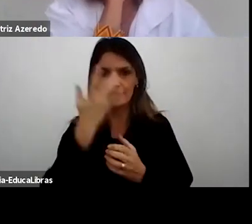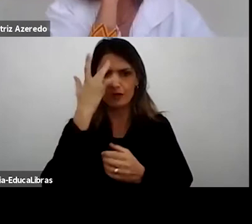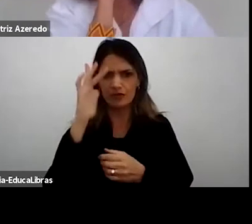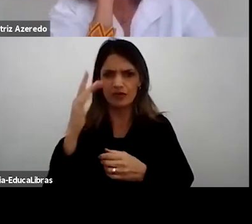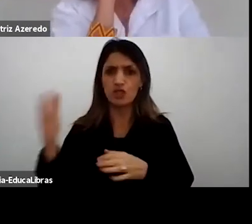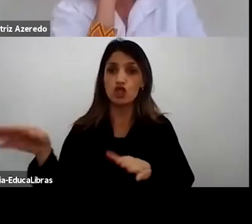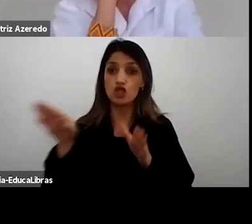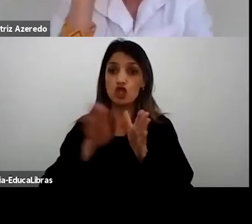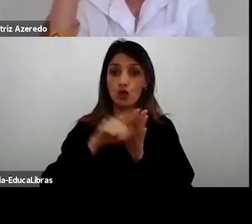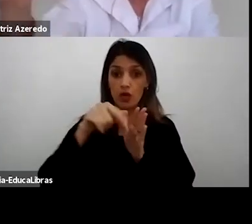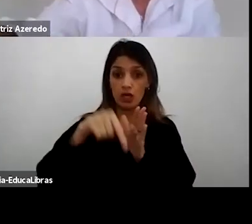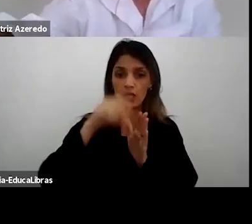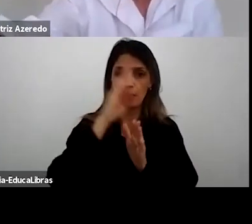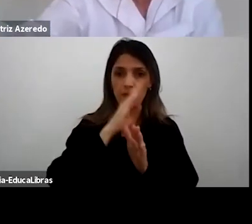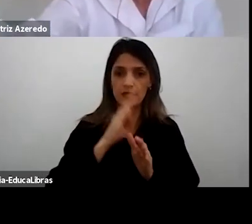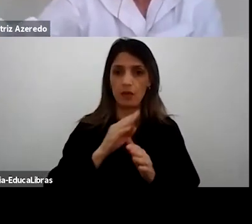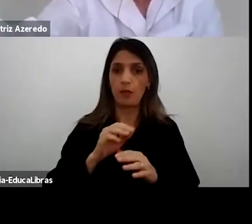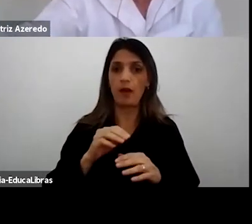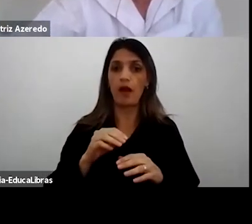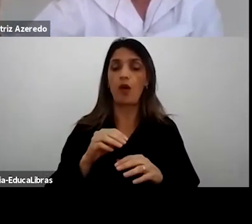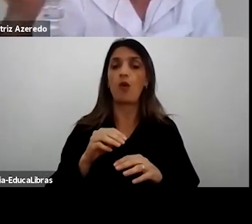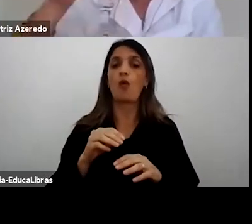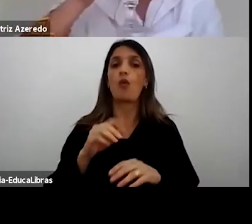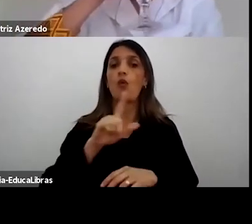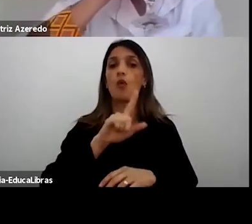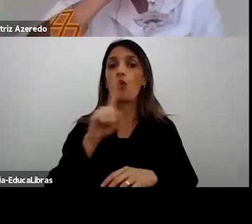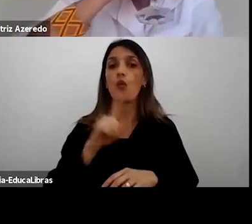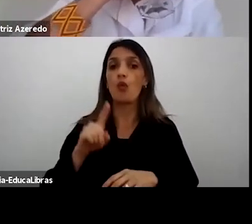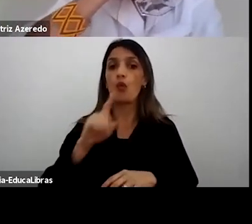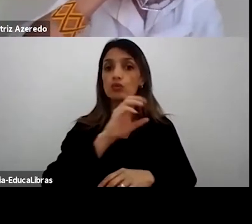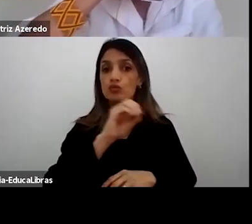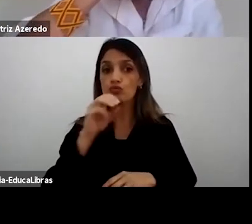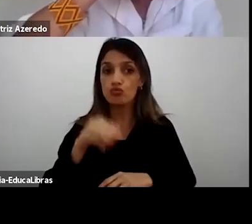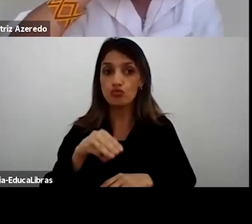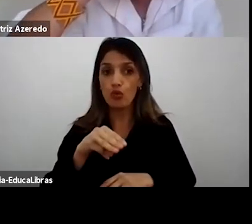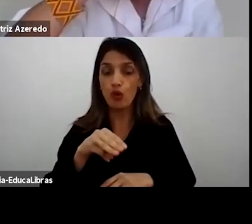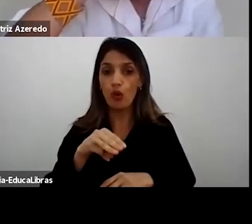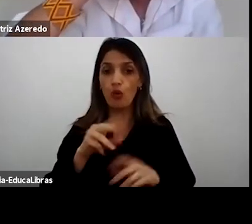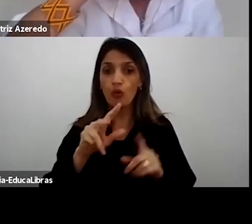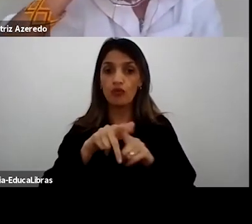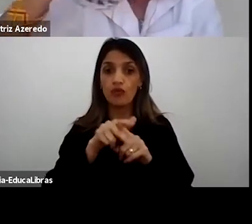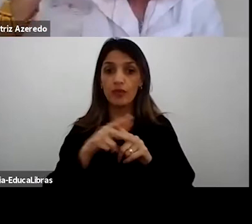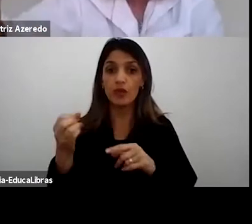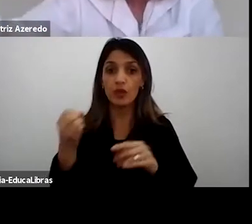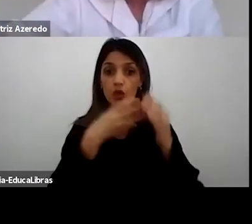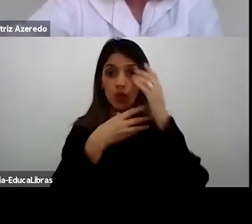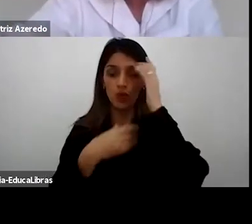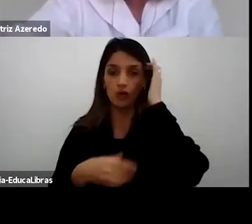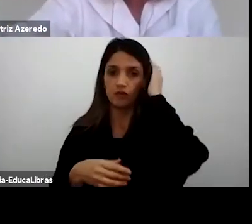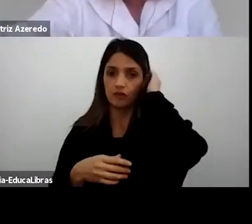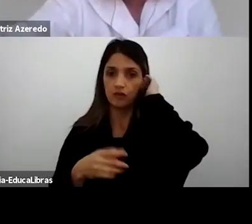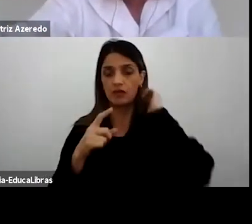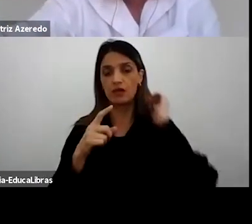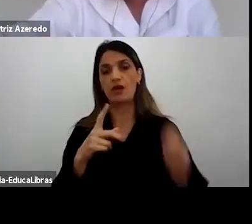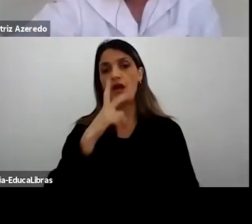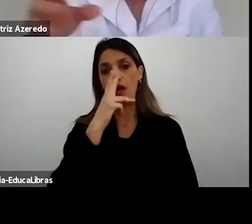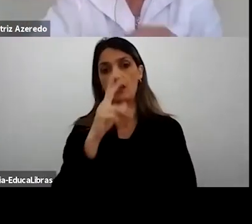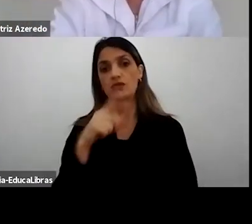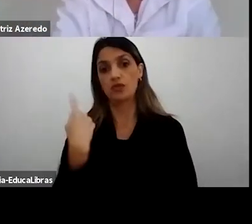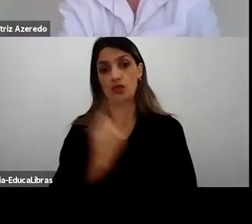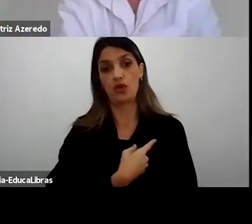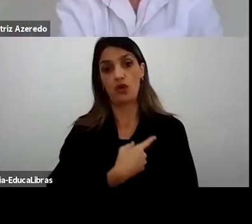ainda, mas o Zoom lançou uma ferramenta nova ontem, novíssima. A gente vai provavelmente ser os primeiros a usar,